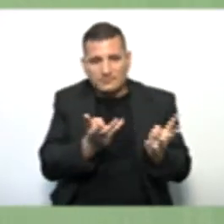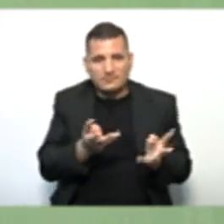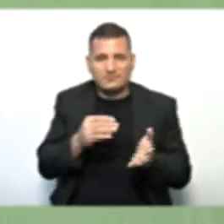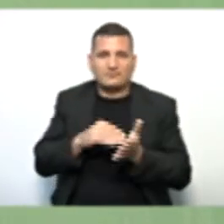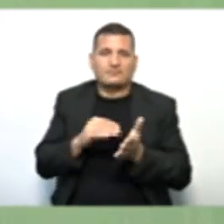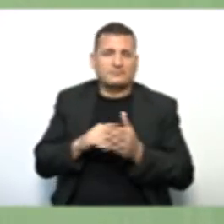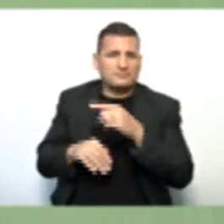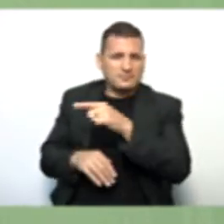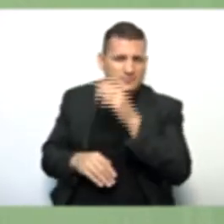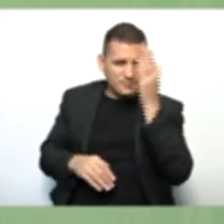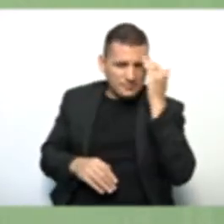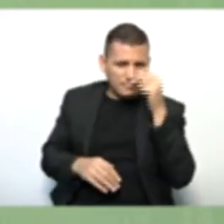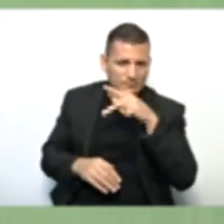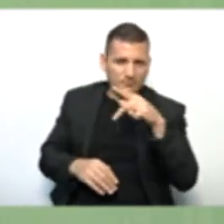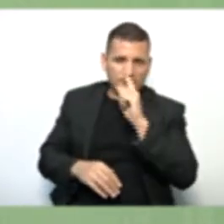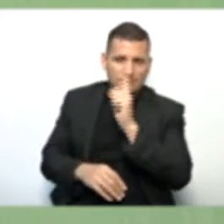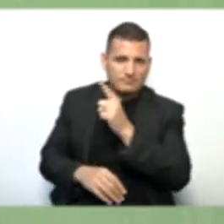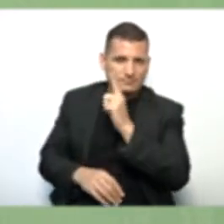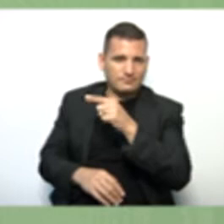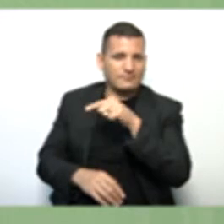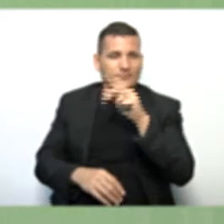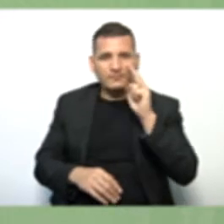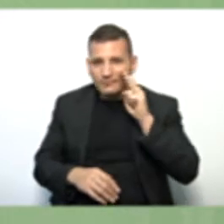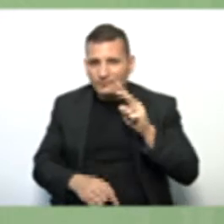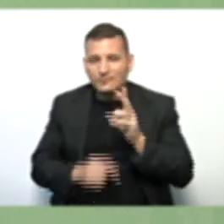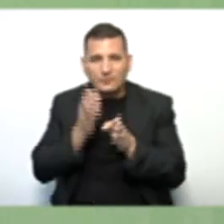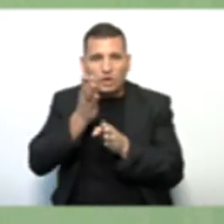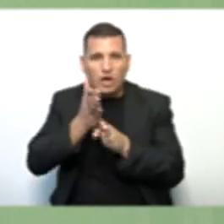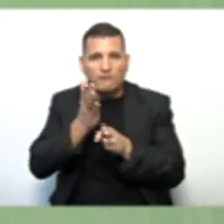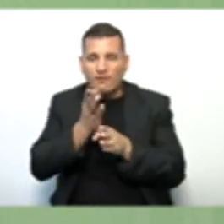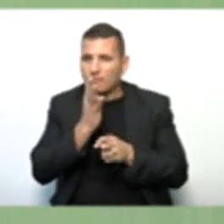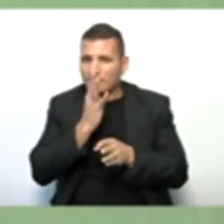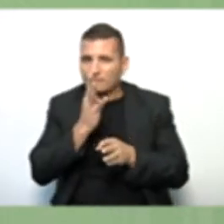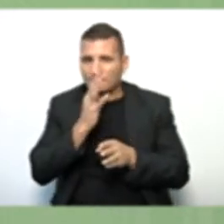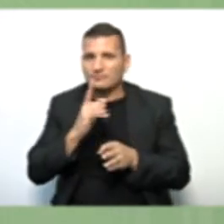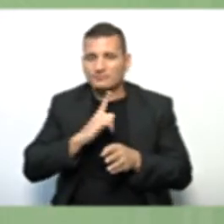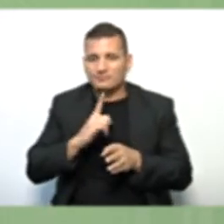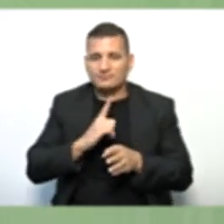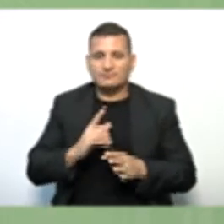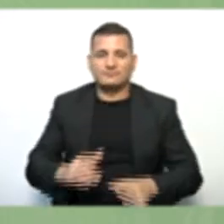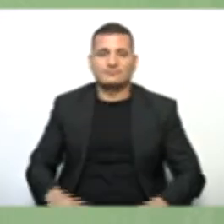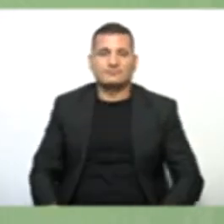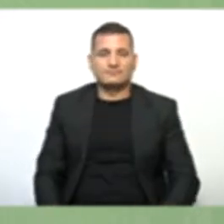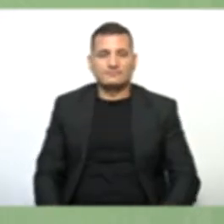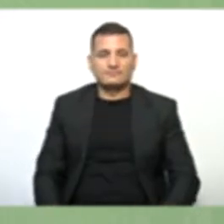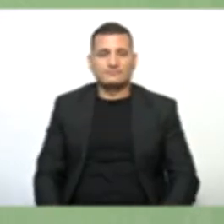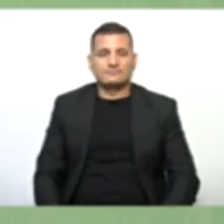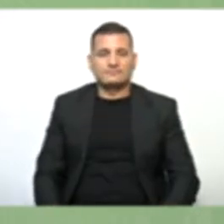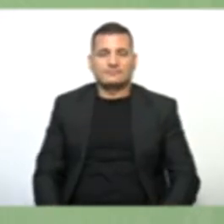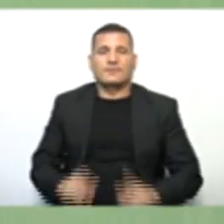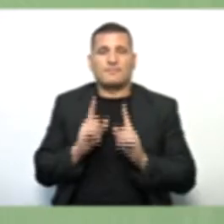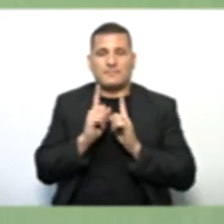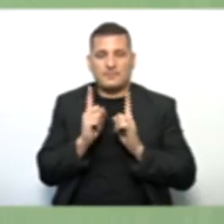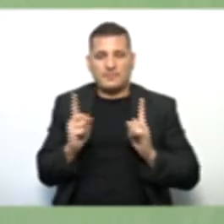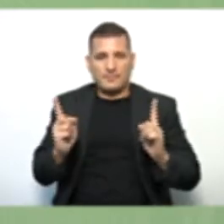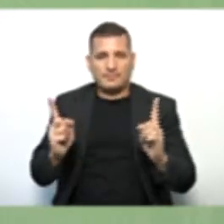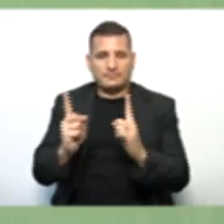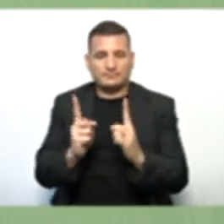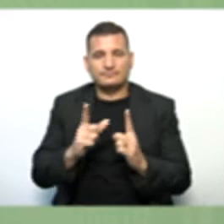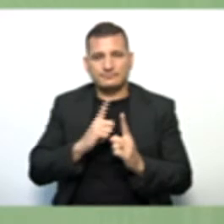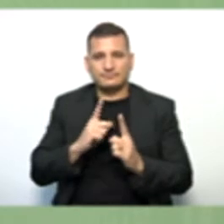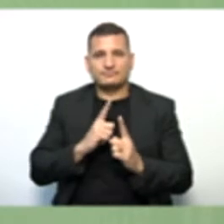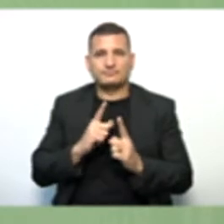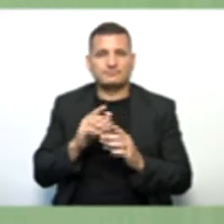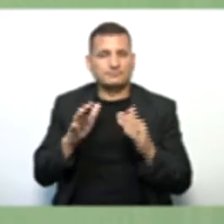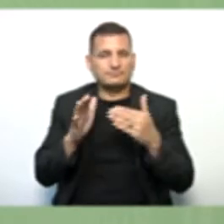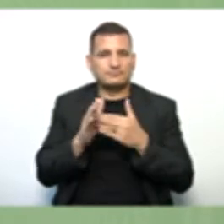rapaz. Professor tá assistindo muita novela por aí, né? Eu acho, né, professor? São Olha aí, ó. filmes. Aqui tem muito jogador, tá, gente? Eu acho que até 10, se não me engano.